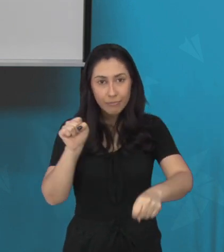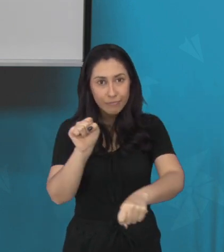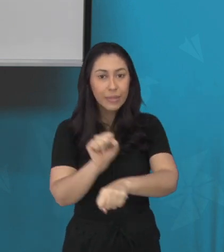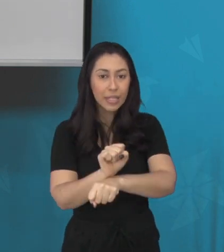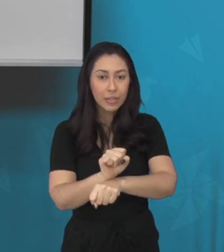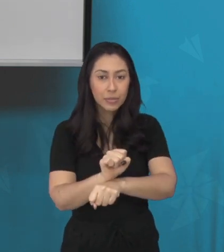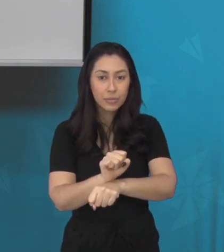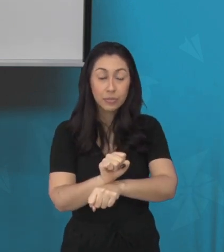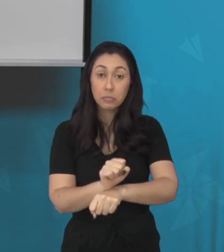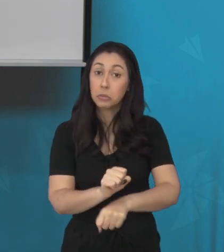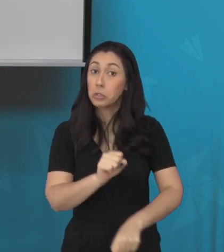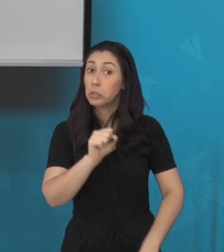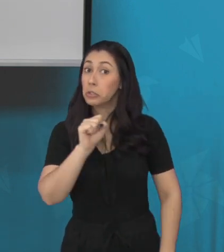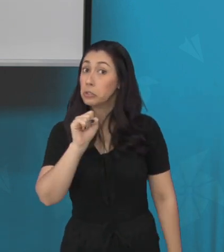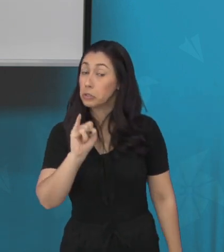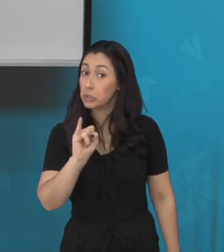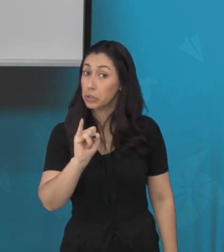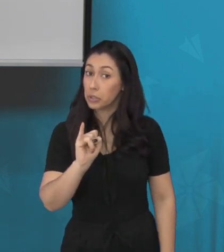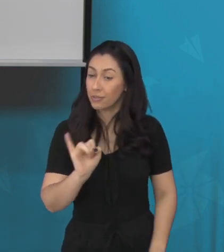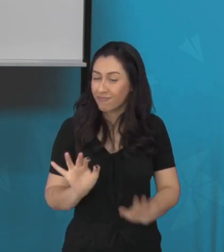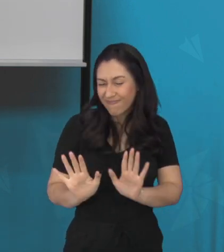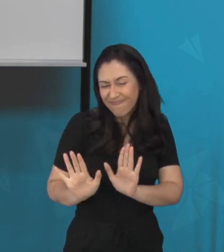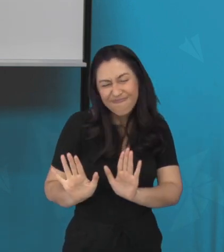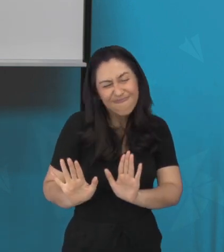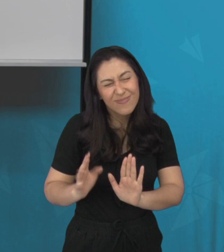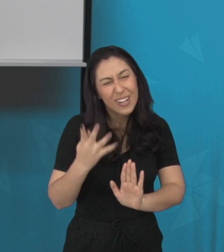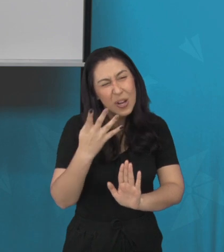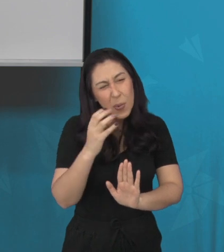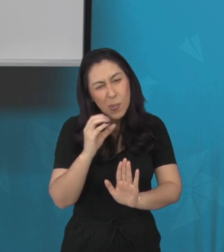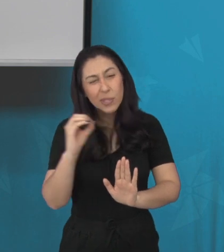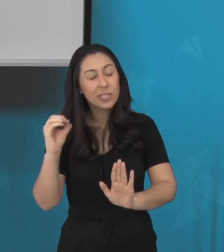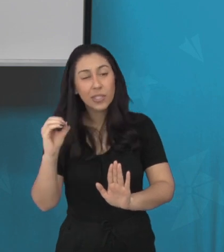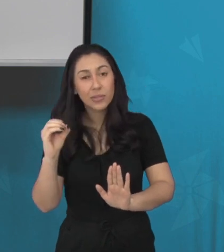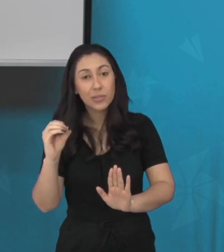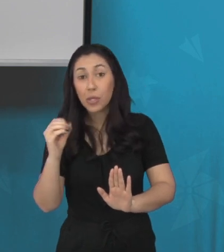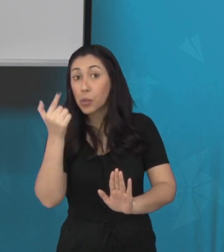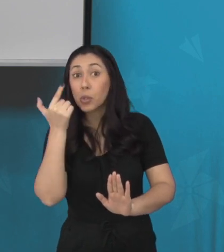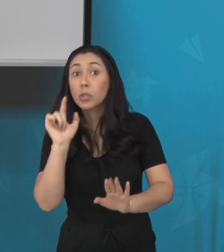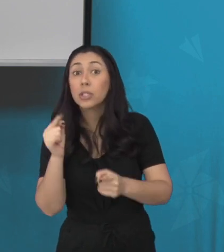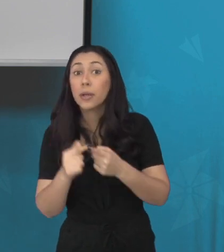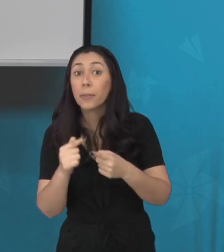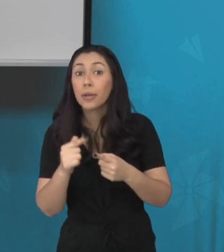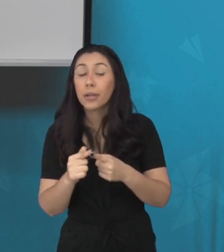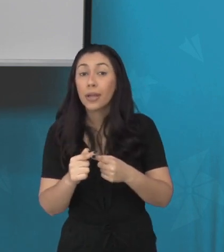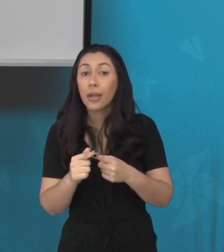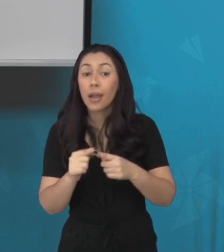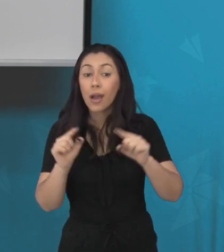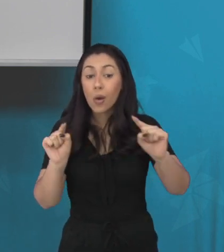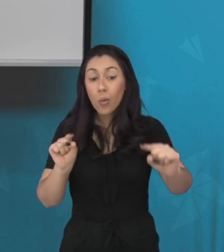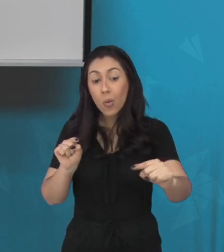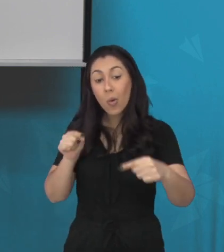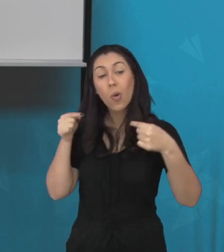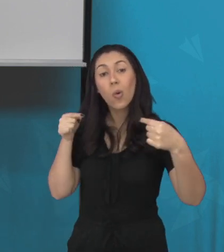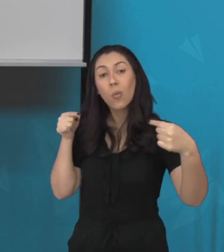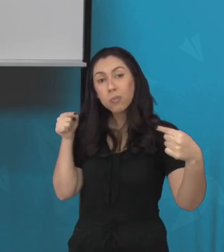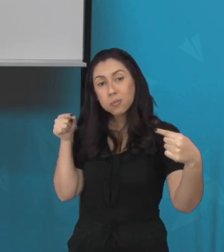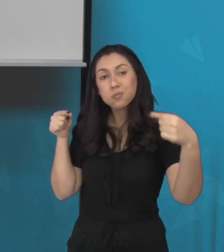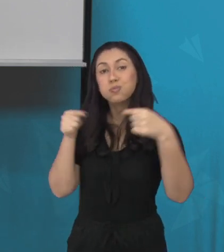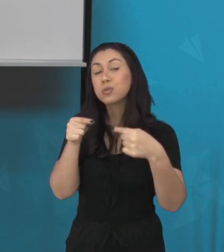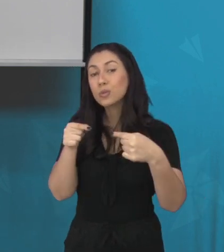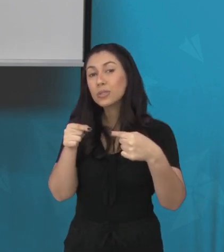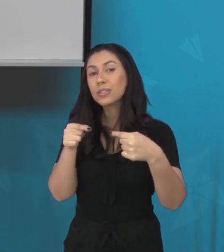Ele aplicou 400 newtons, ele não consegue mover o guarda-roupas. Por quê? Porque a força de atrito está sendo aplicada no sentido